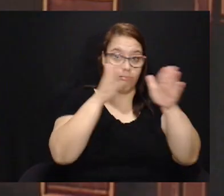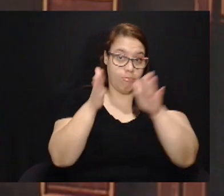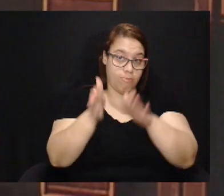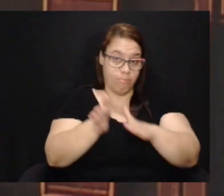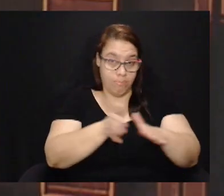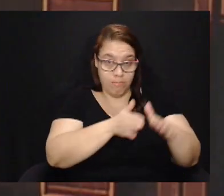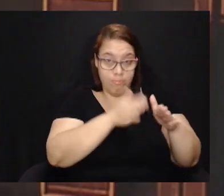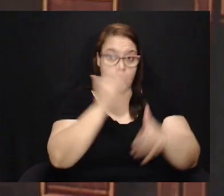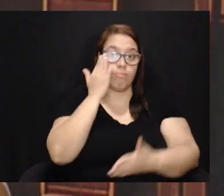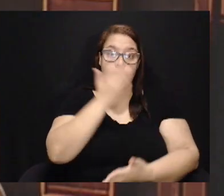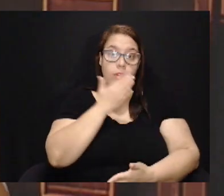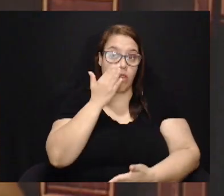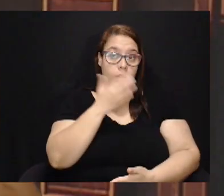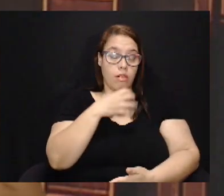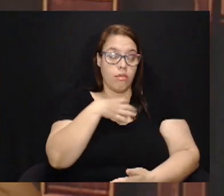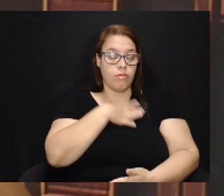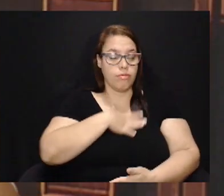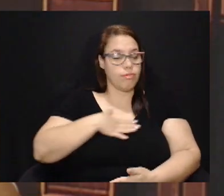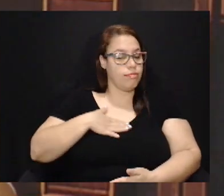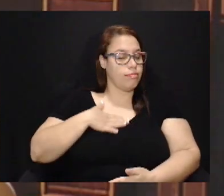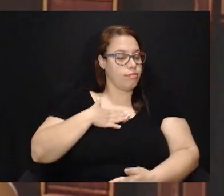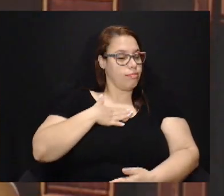para satisfazer um problema